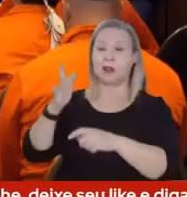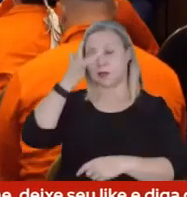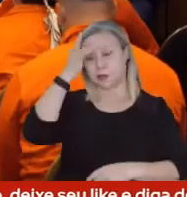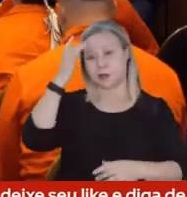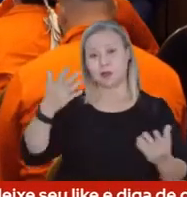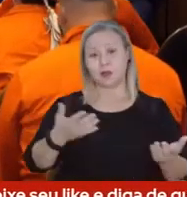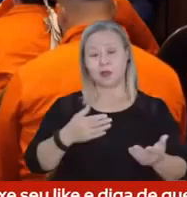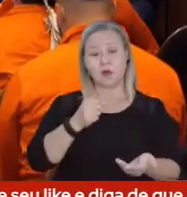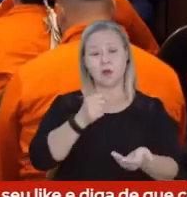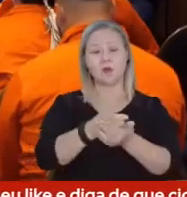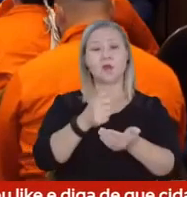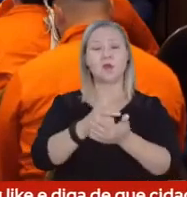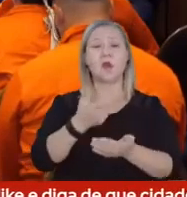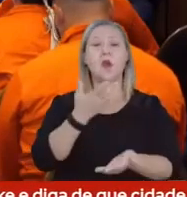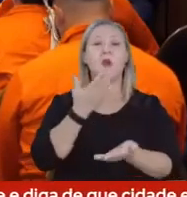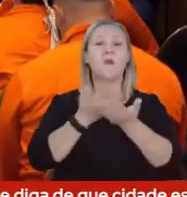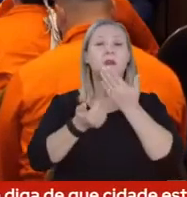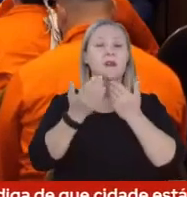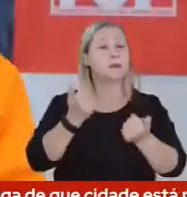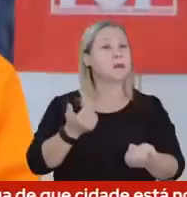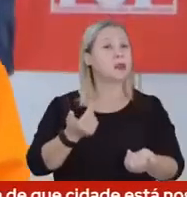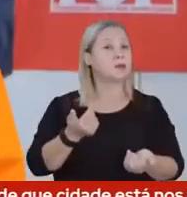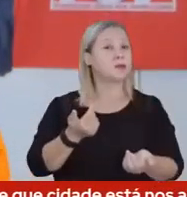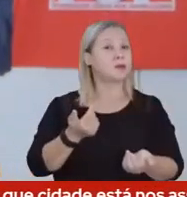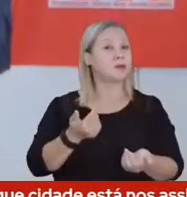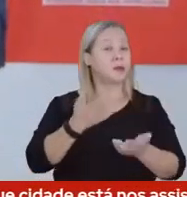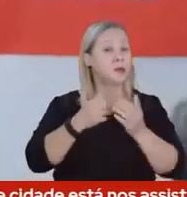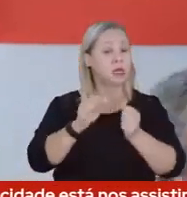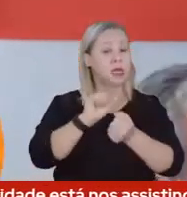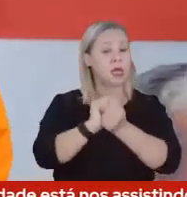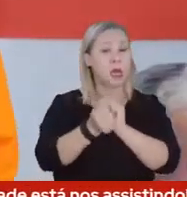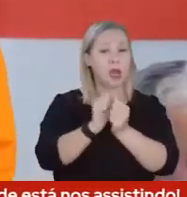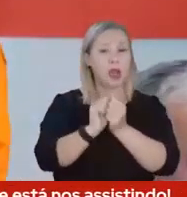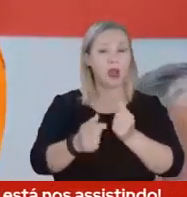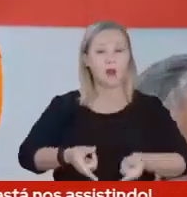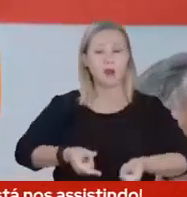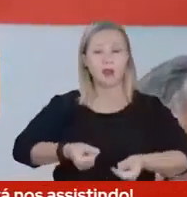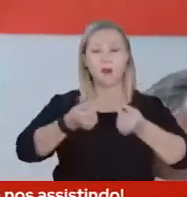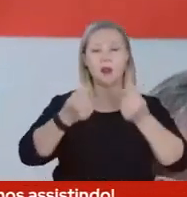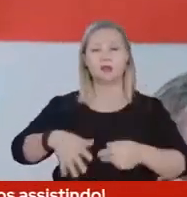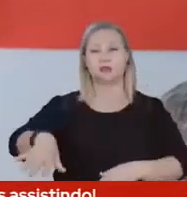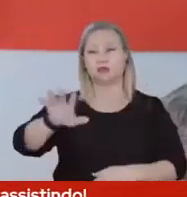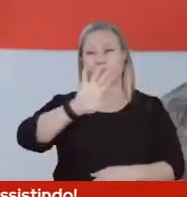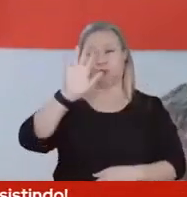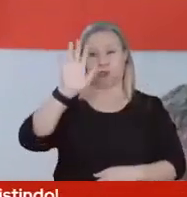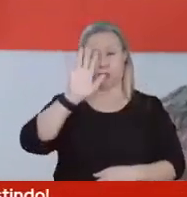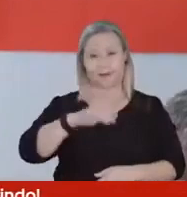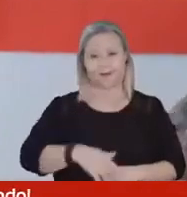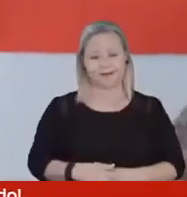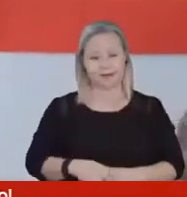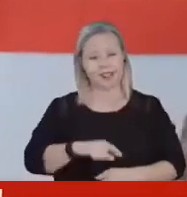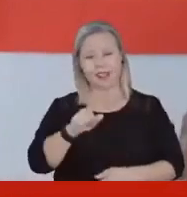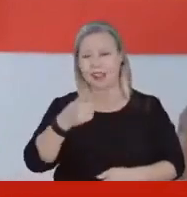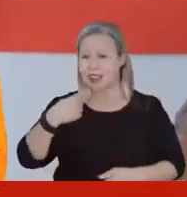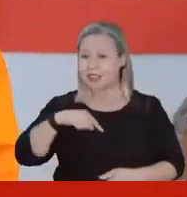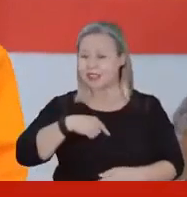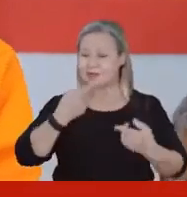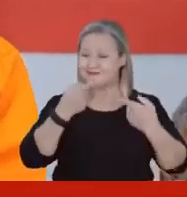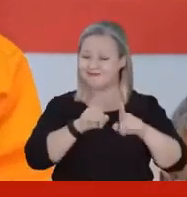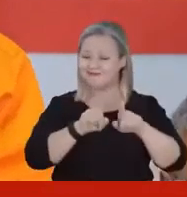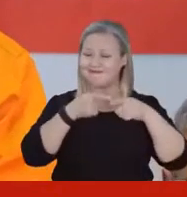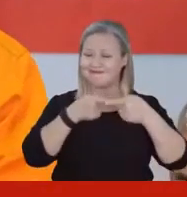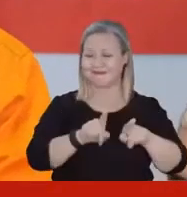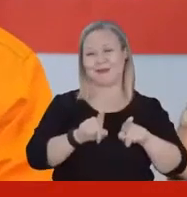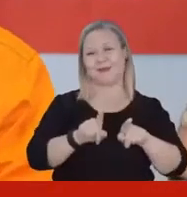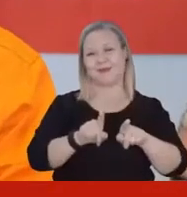quando acham, o arroz a um preço caríssimo. Esse é o nosso grande desafio. A